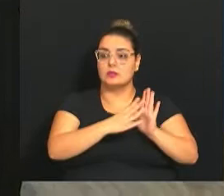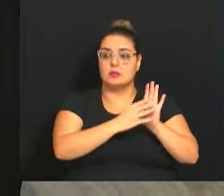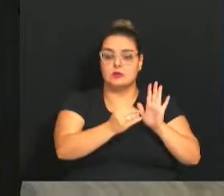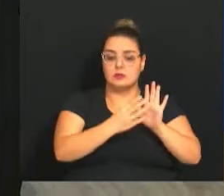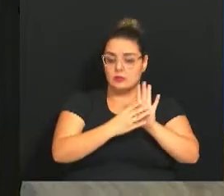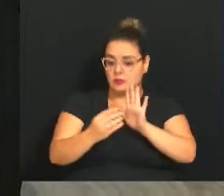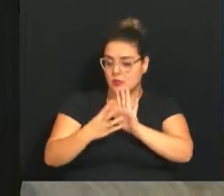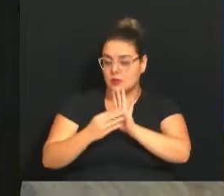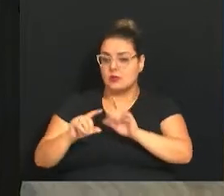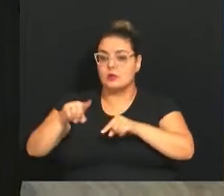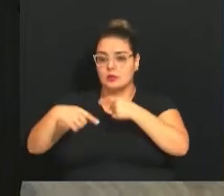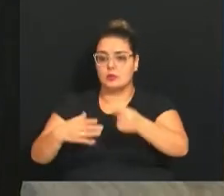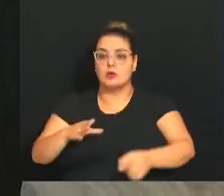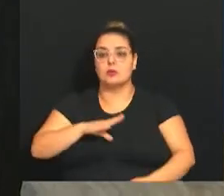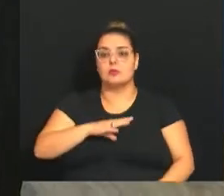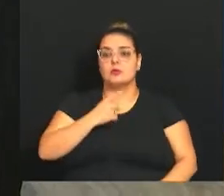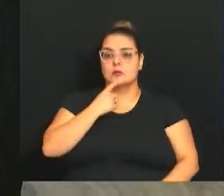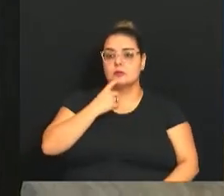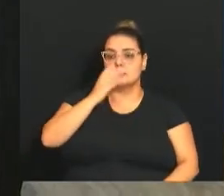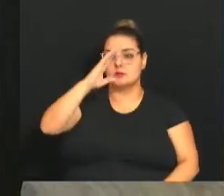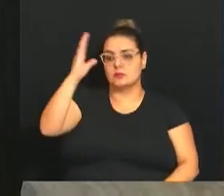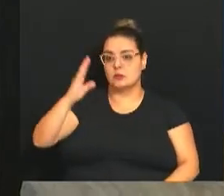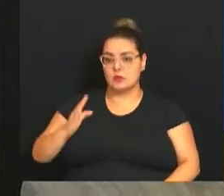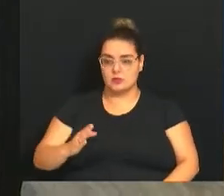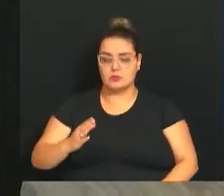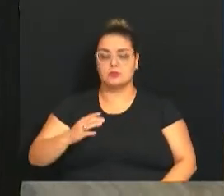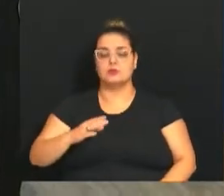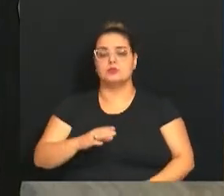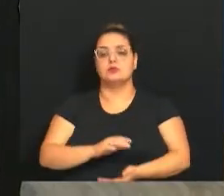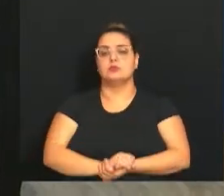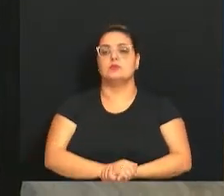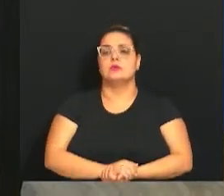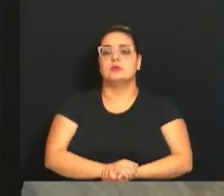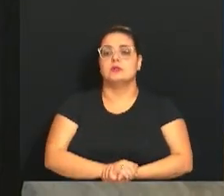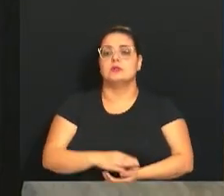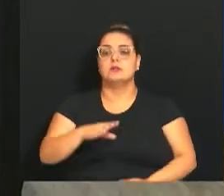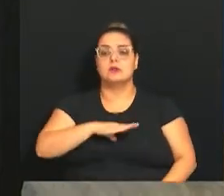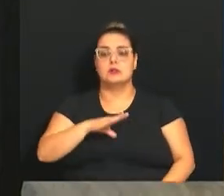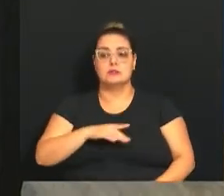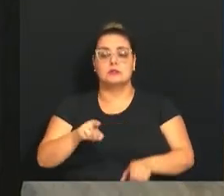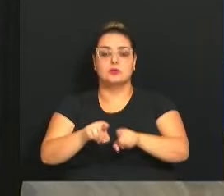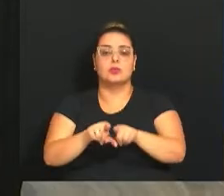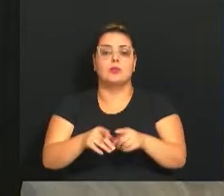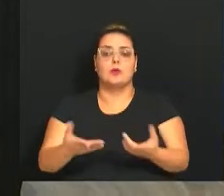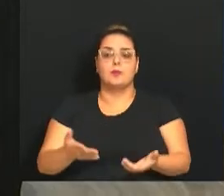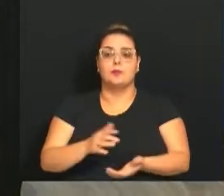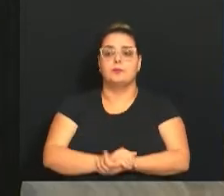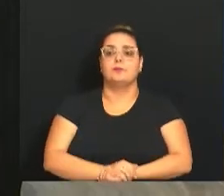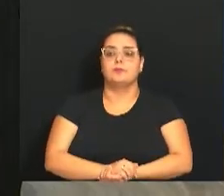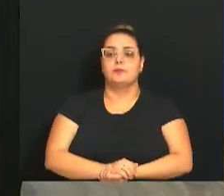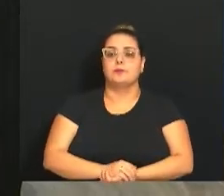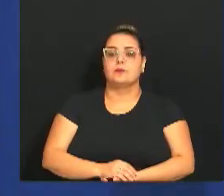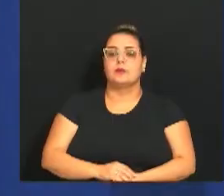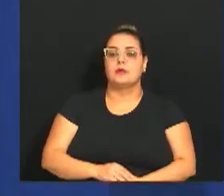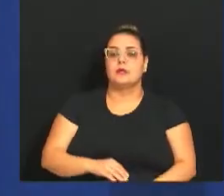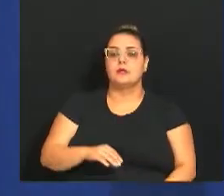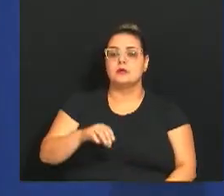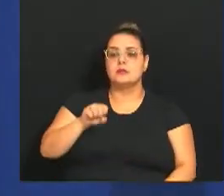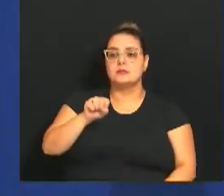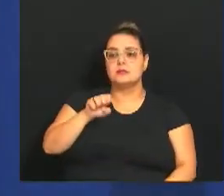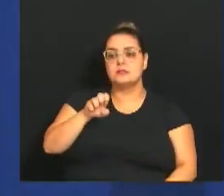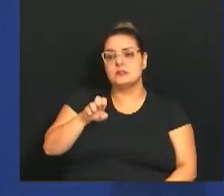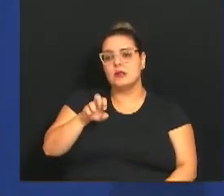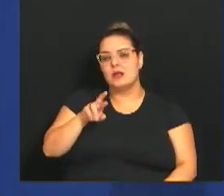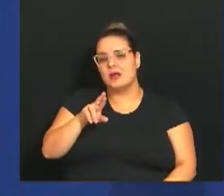outras cidades aqui do Brasil? Isso é importante nesse enfrentamento? A gente tem o SERAV, se eu não me engano, né, que é justamente